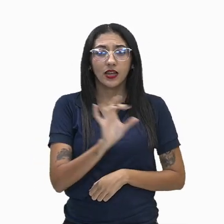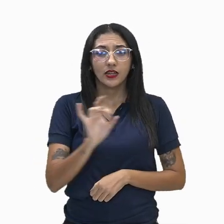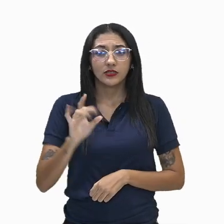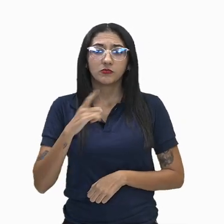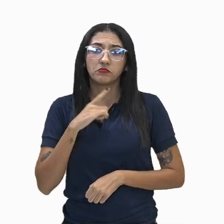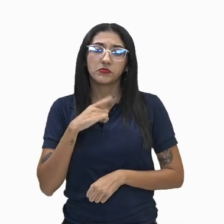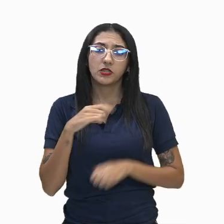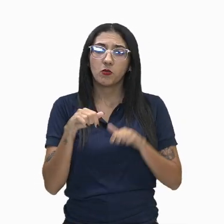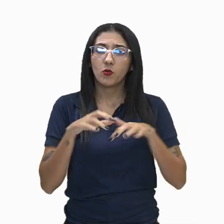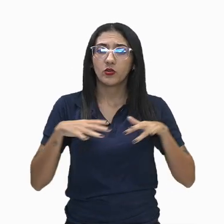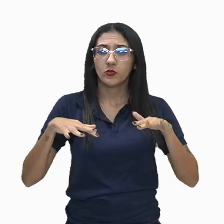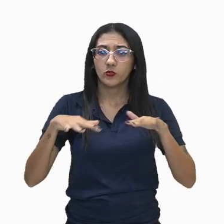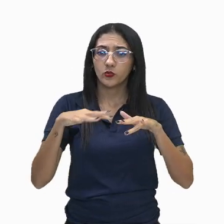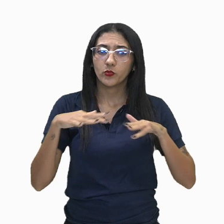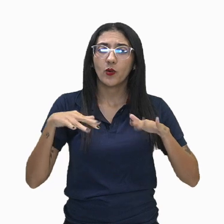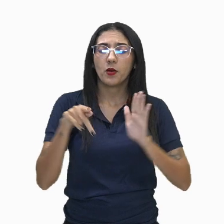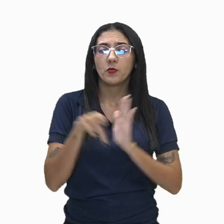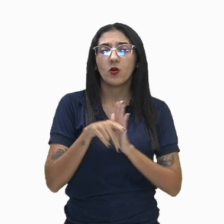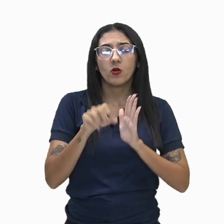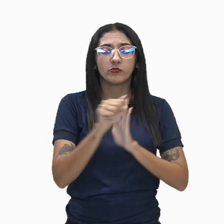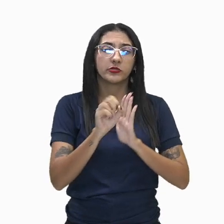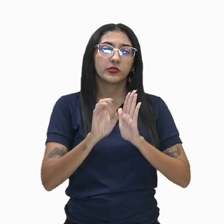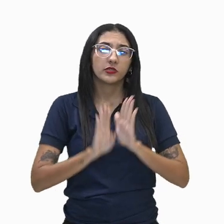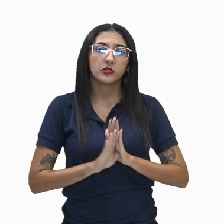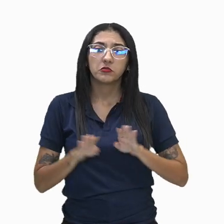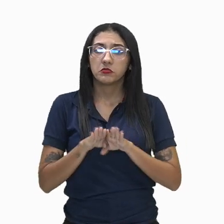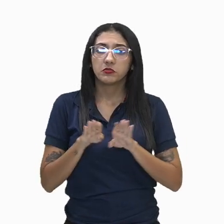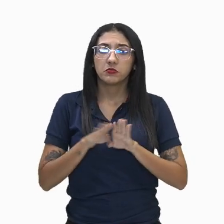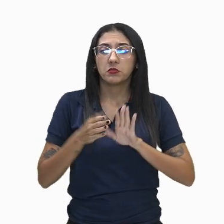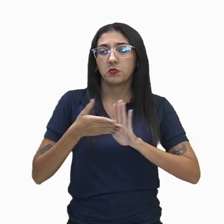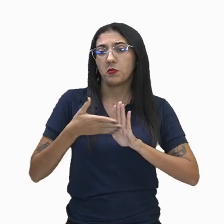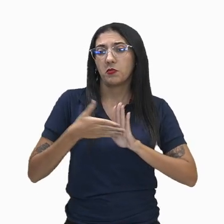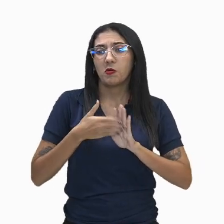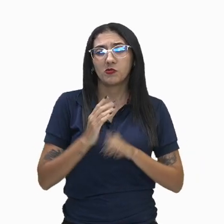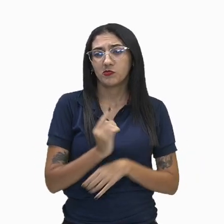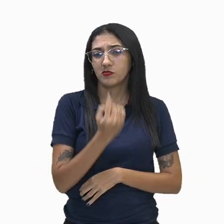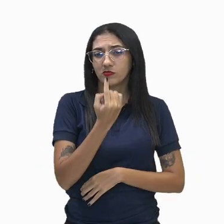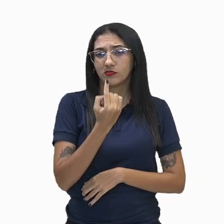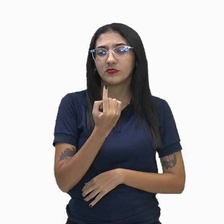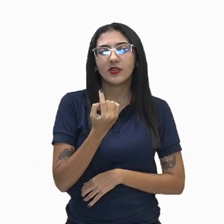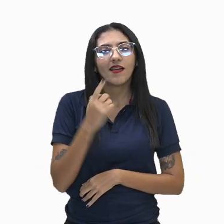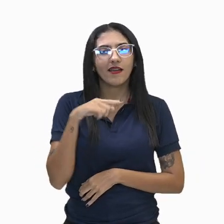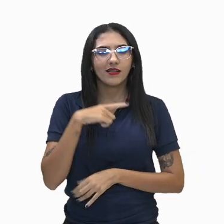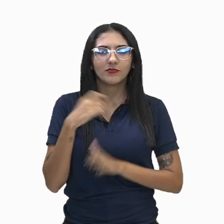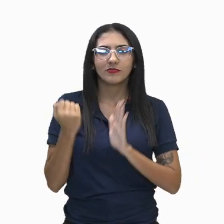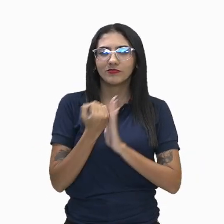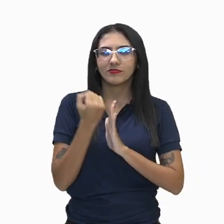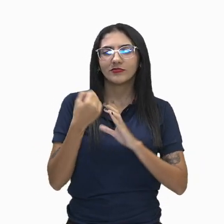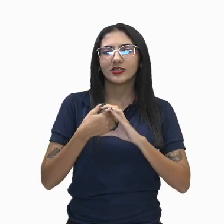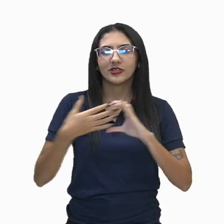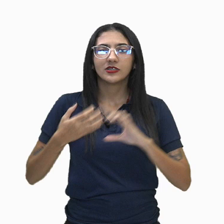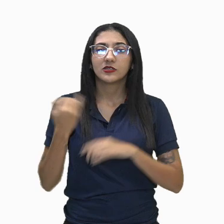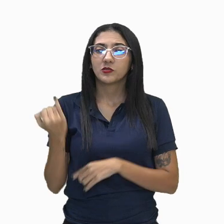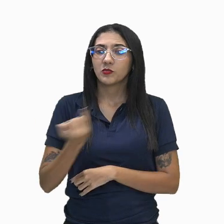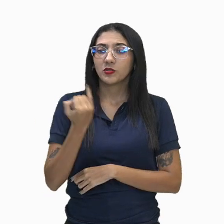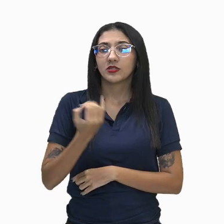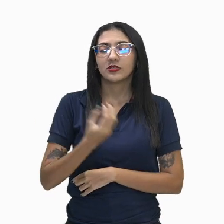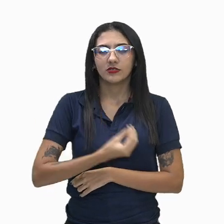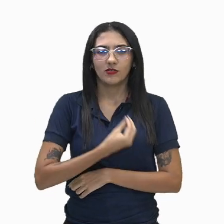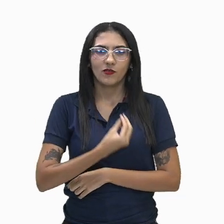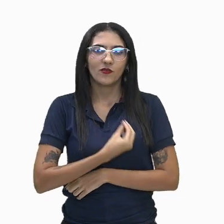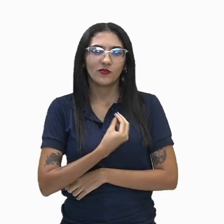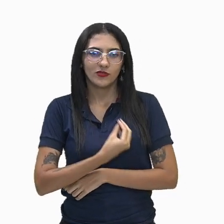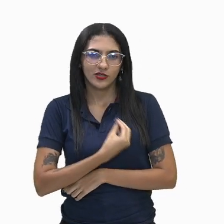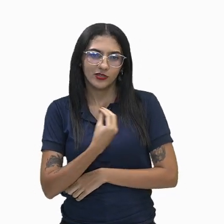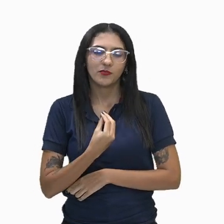seus rituais, símbolos e propósitos únicos. Elas marcam momentos fundamentais na vida humana,